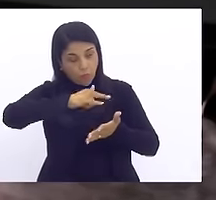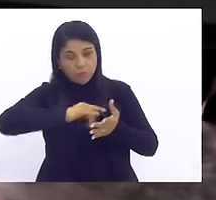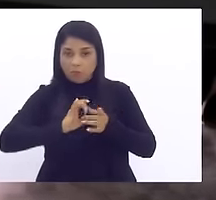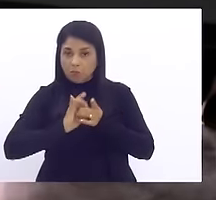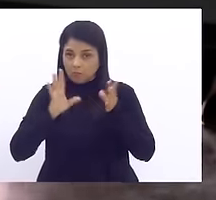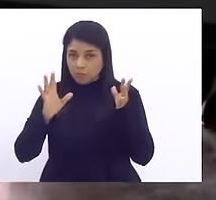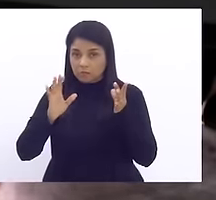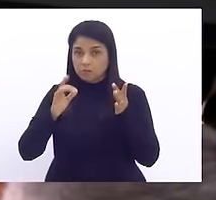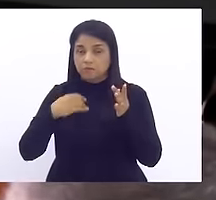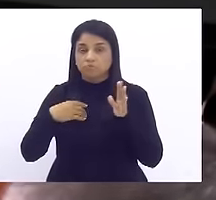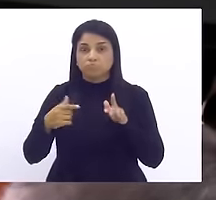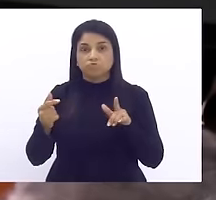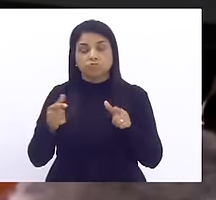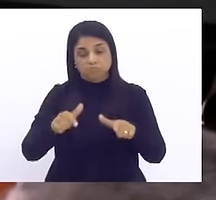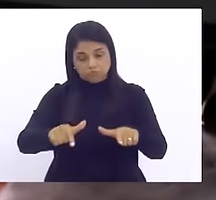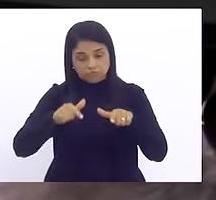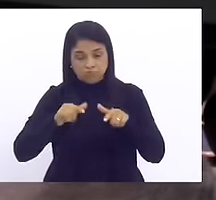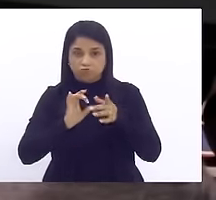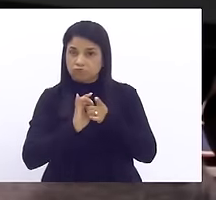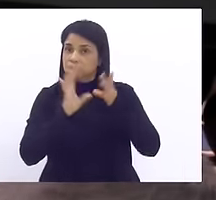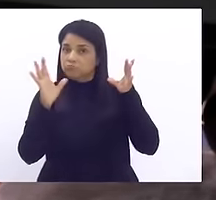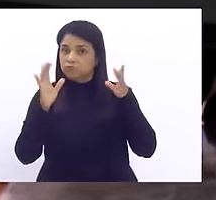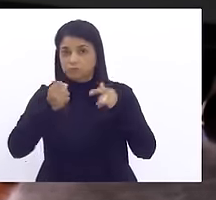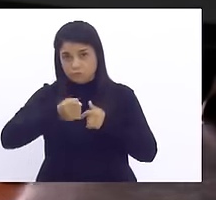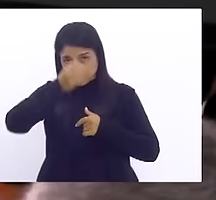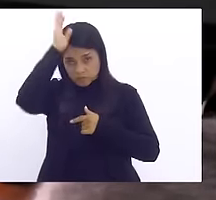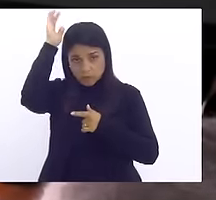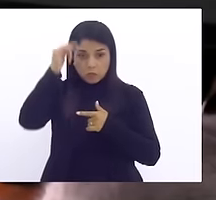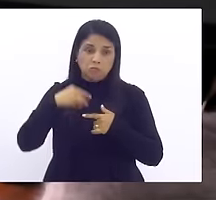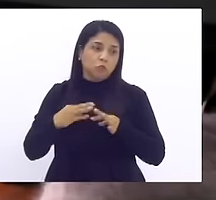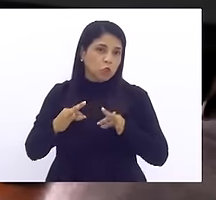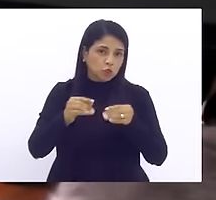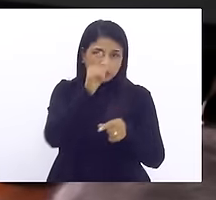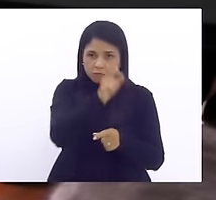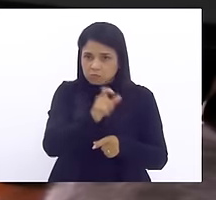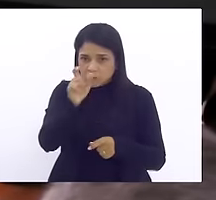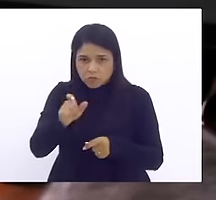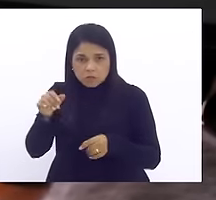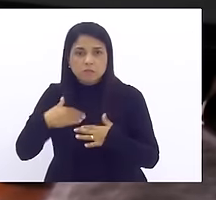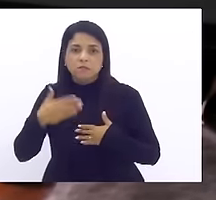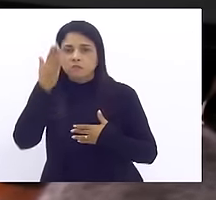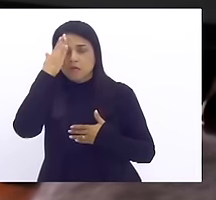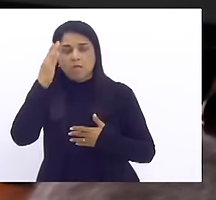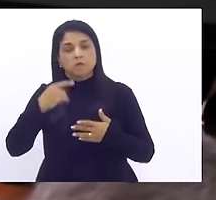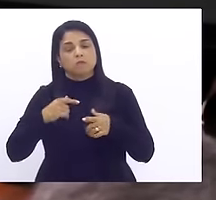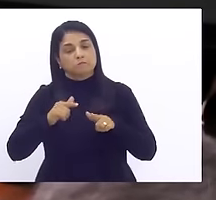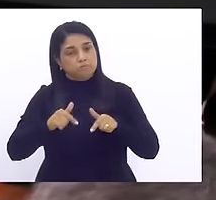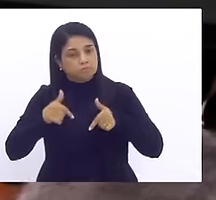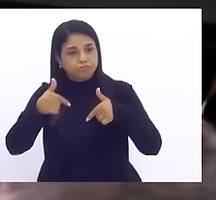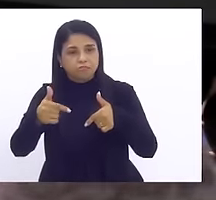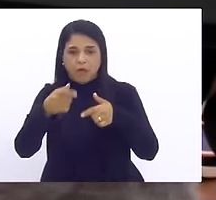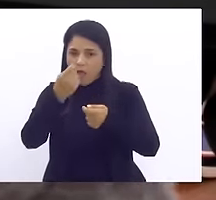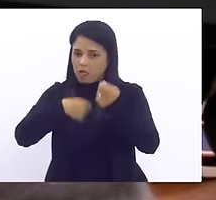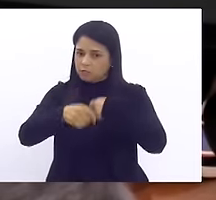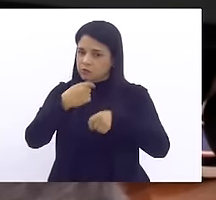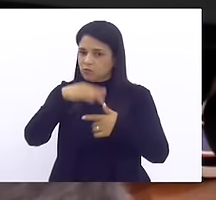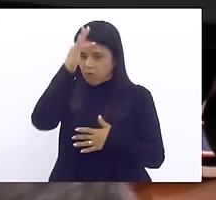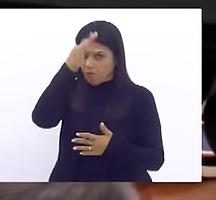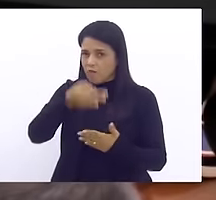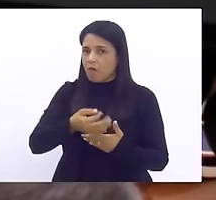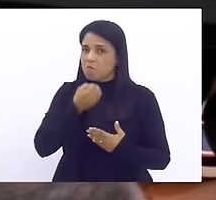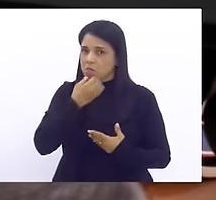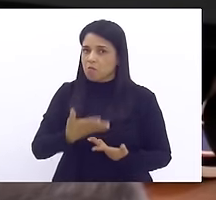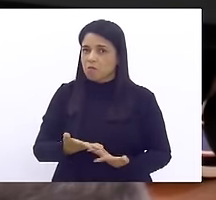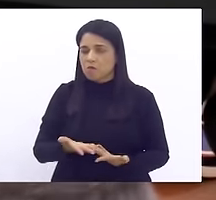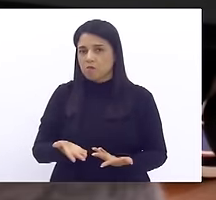o certificado de autorização do bombeiro então Eu presumo qualquer pessoa presume que um ato administrativo ele tem presunção de boa fé agora que a